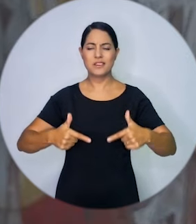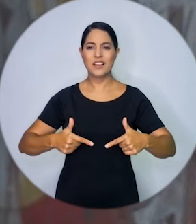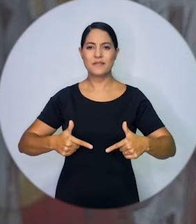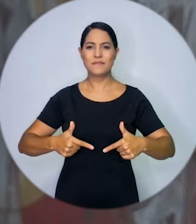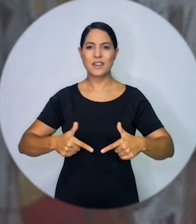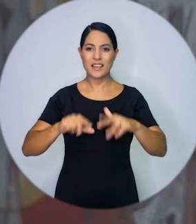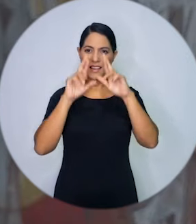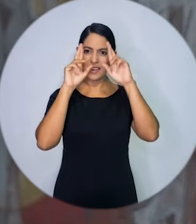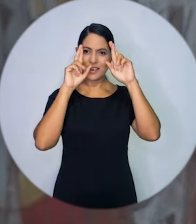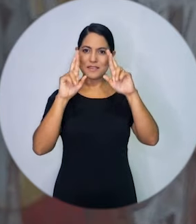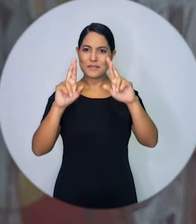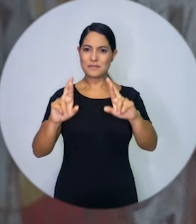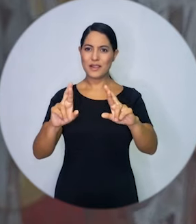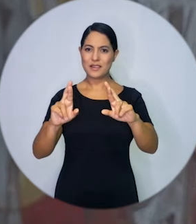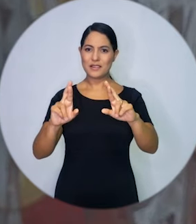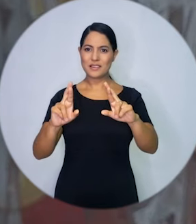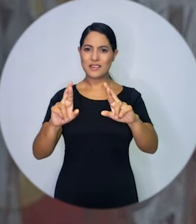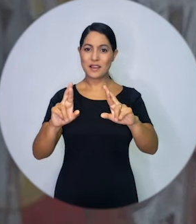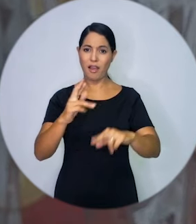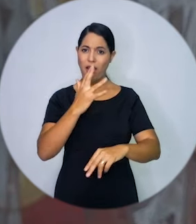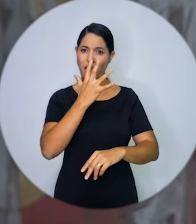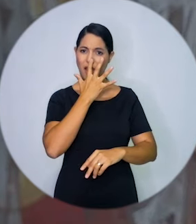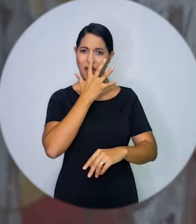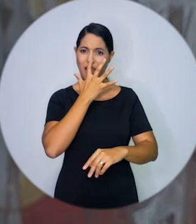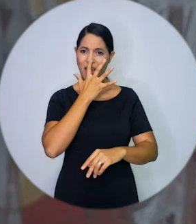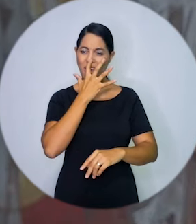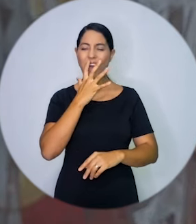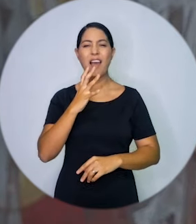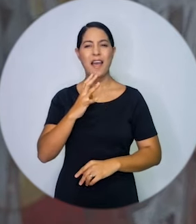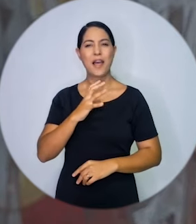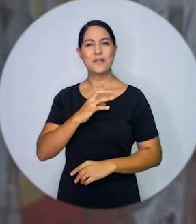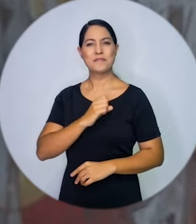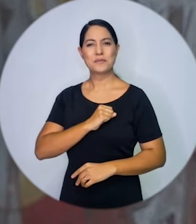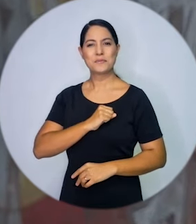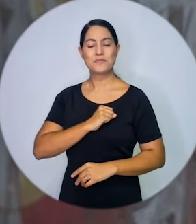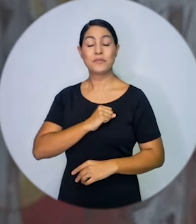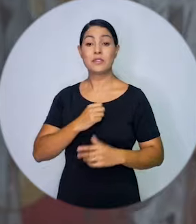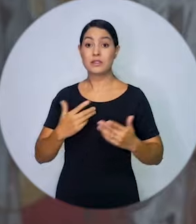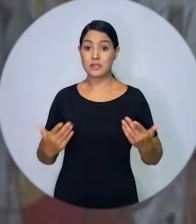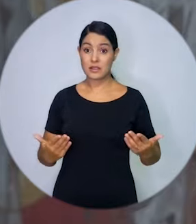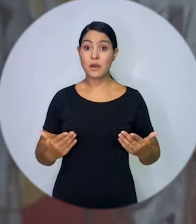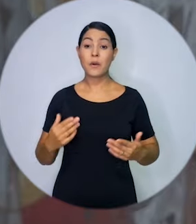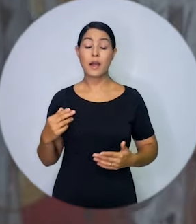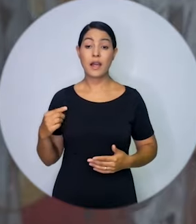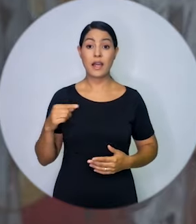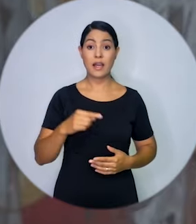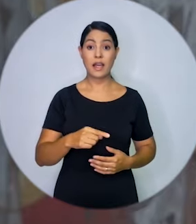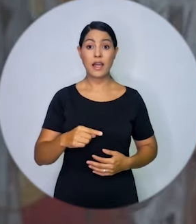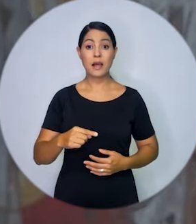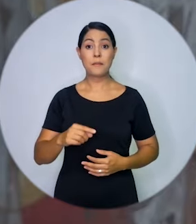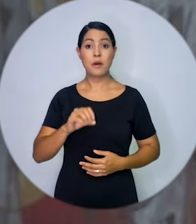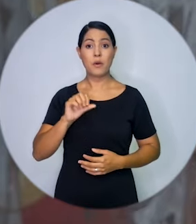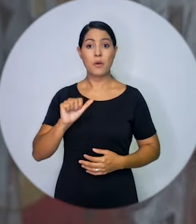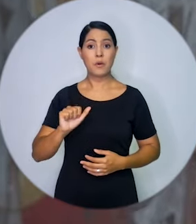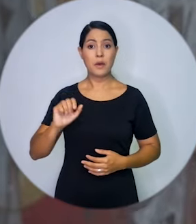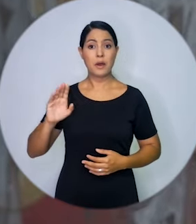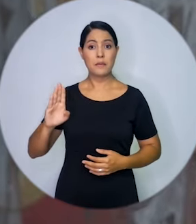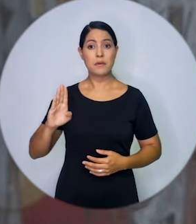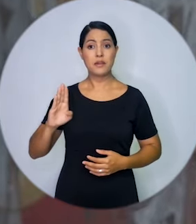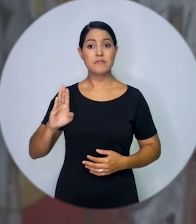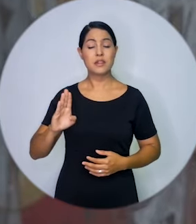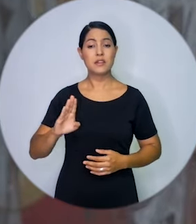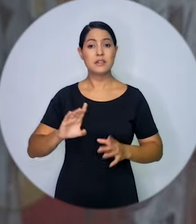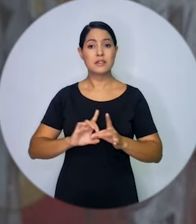respeito, admiração e também de amor. A sua trajetória é um relicário imensurável para a advocacia, para a OAB,